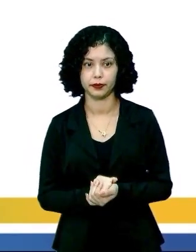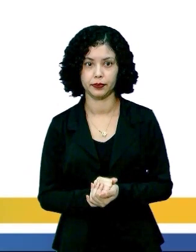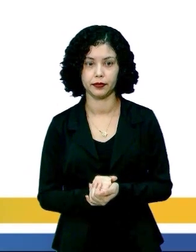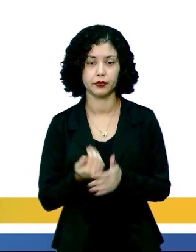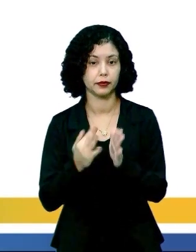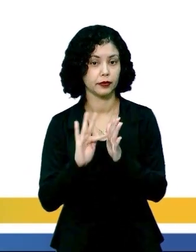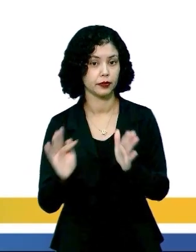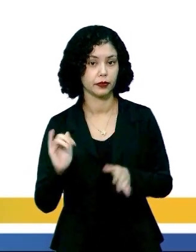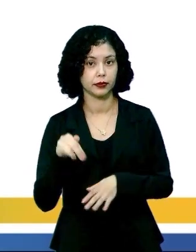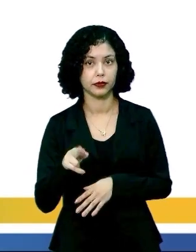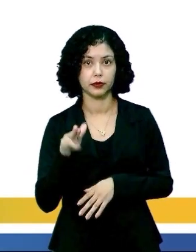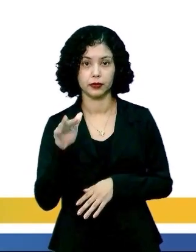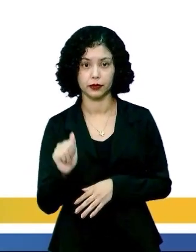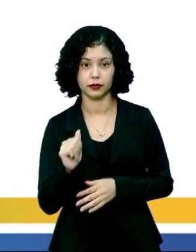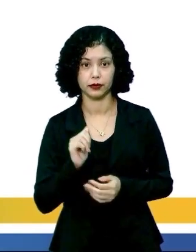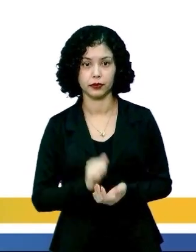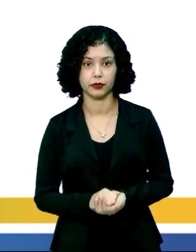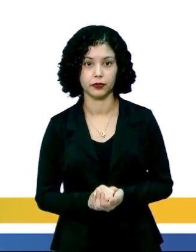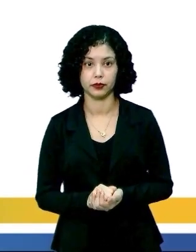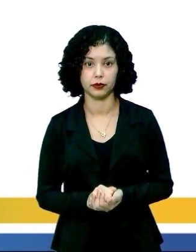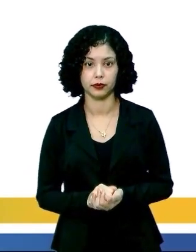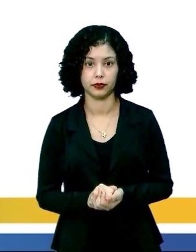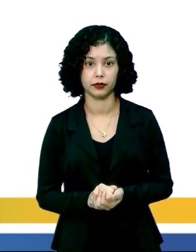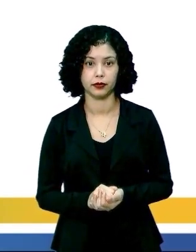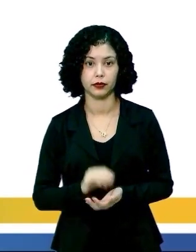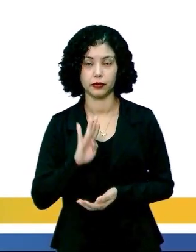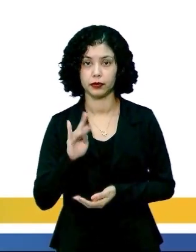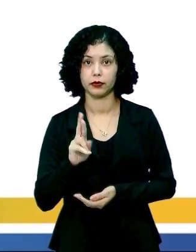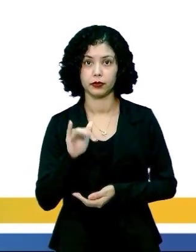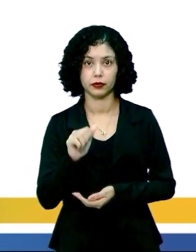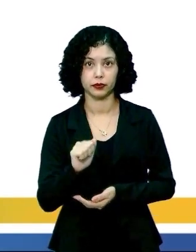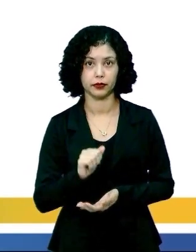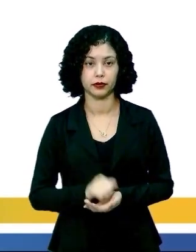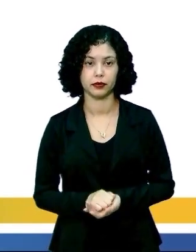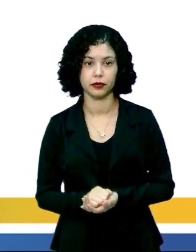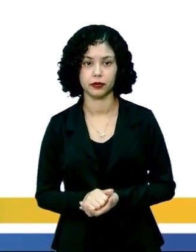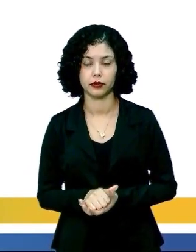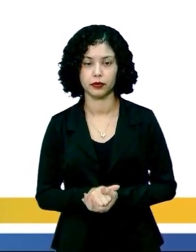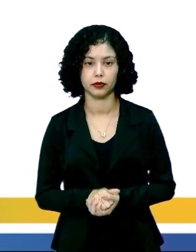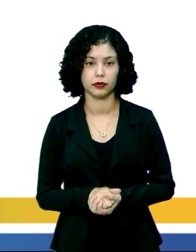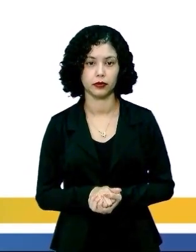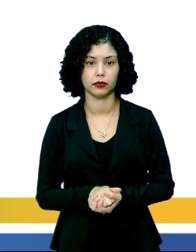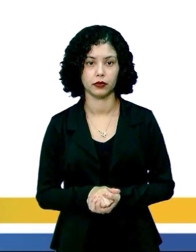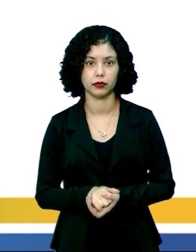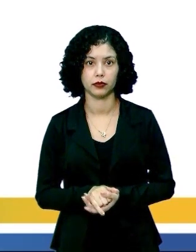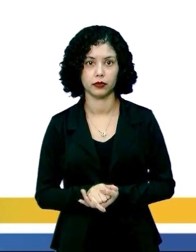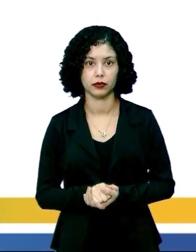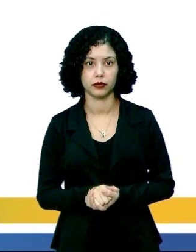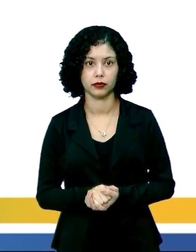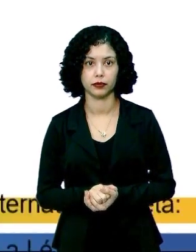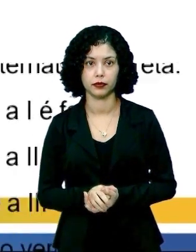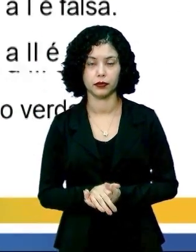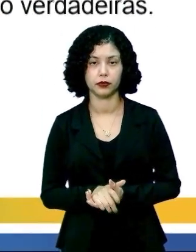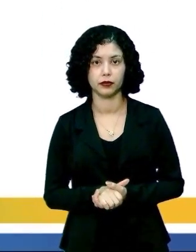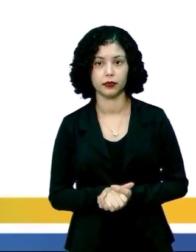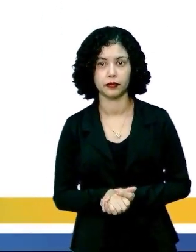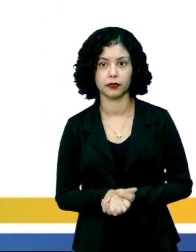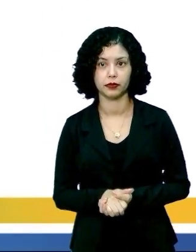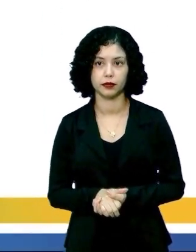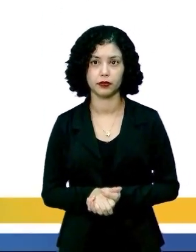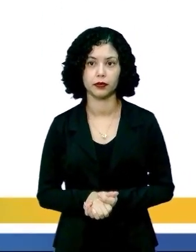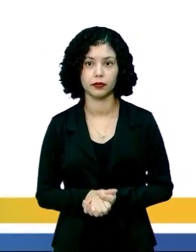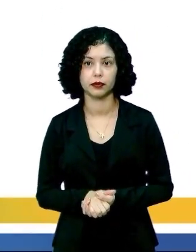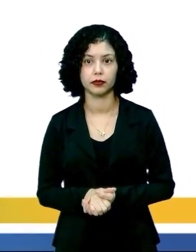sobrejetora? É uma função injetora? É uma função bijetora?